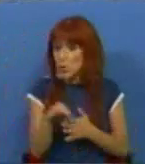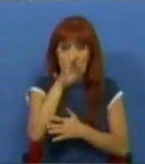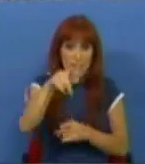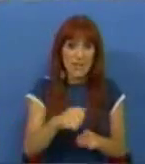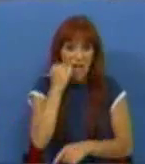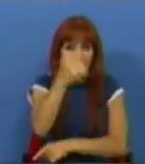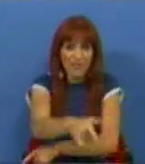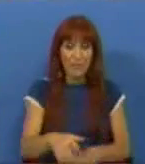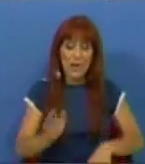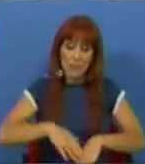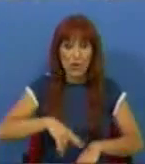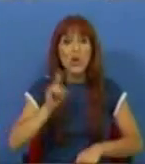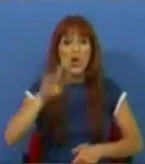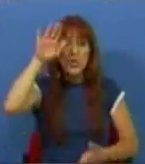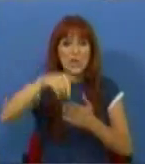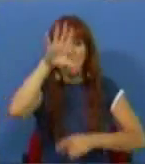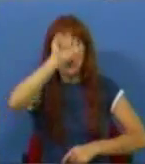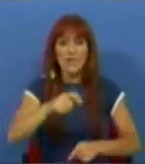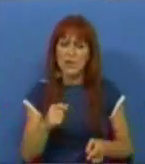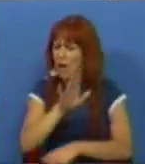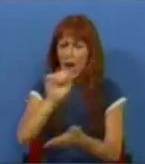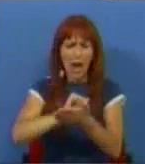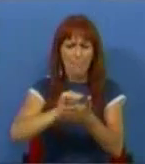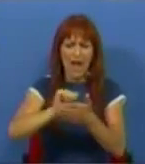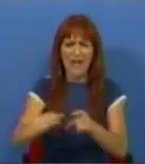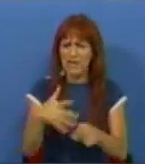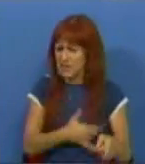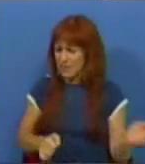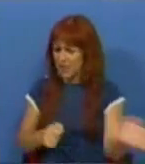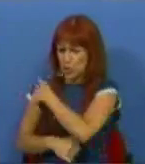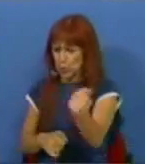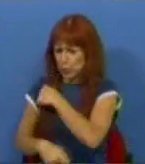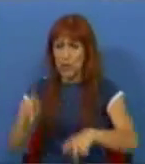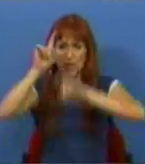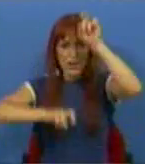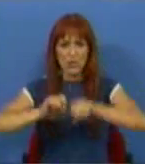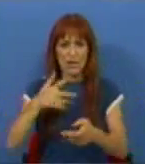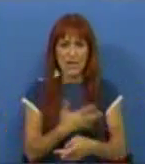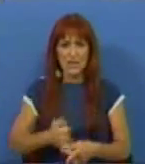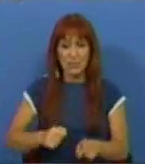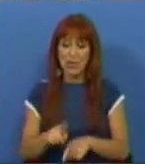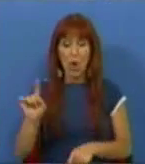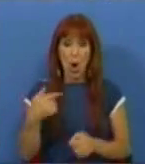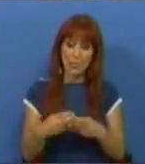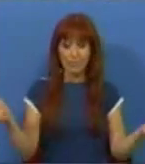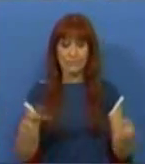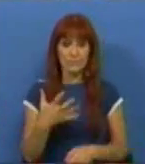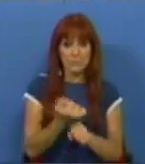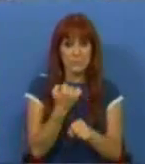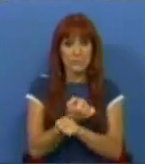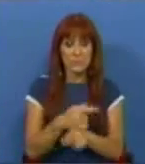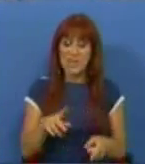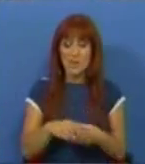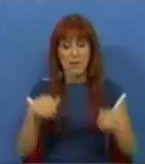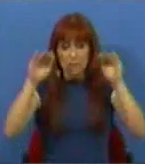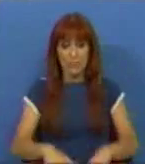excepcionalmente grave. E por isso qual é a solução do Governo? Apaguem-se desempregados da estatística do desemprego. Se não se resolve o emprego, se